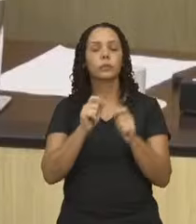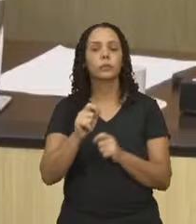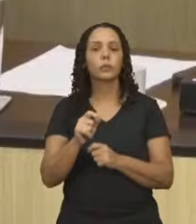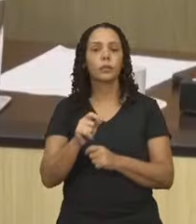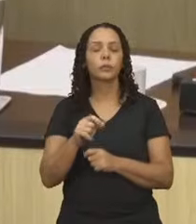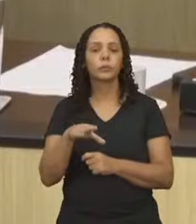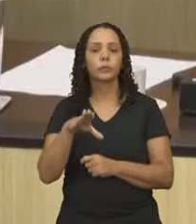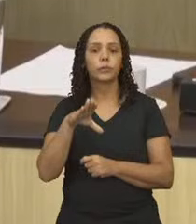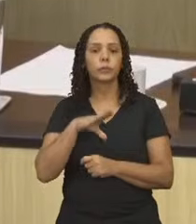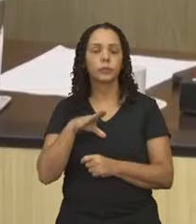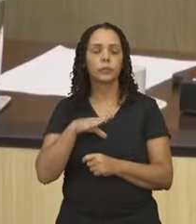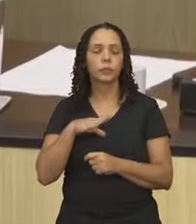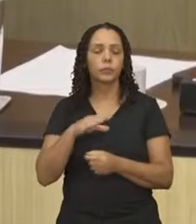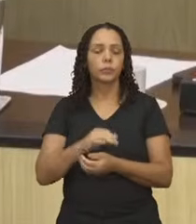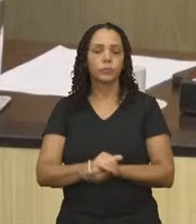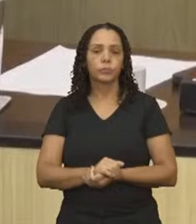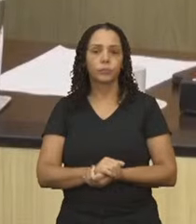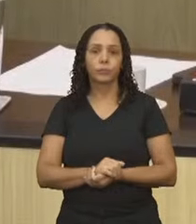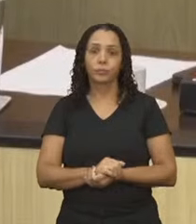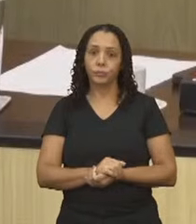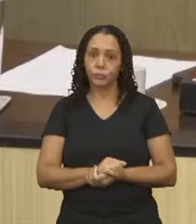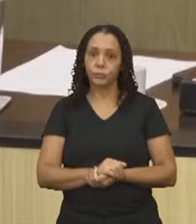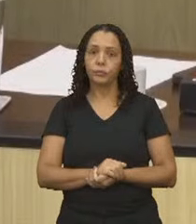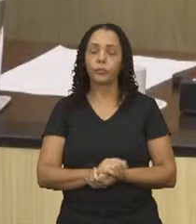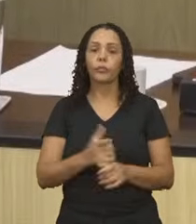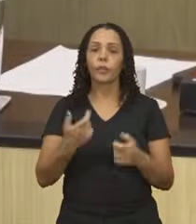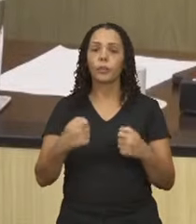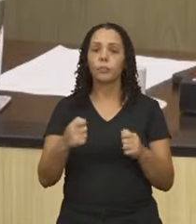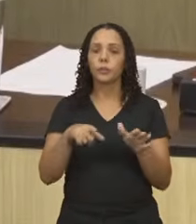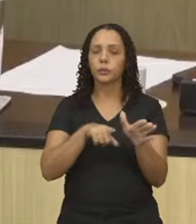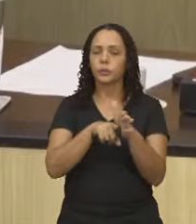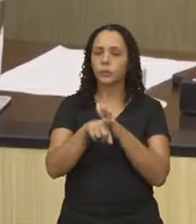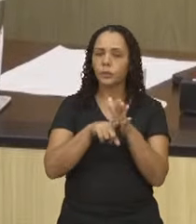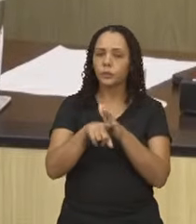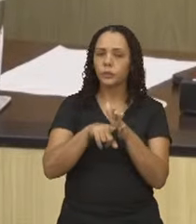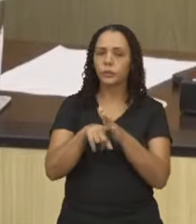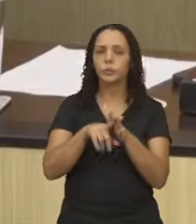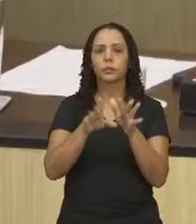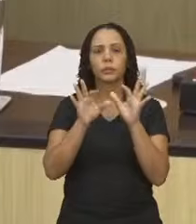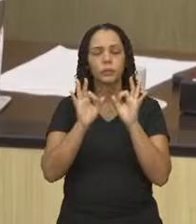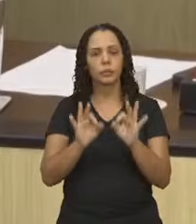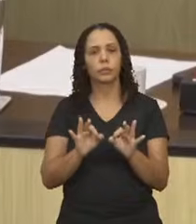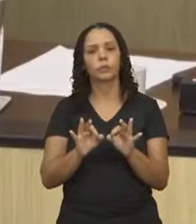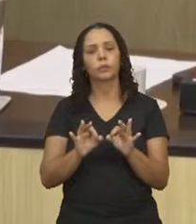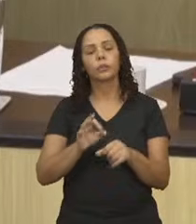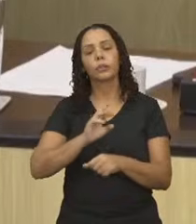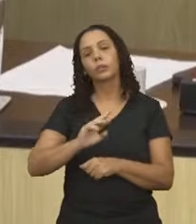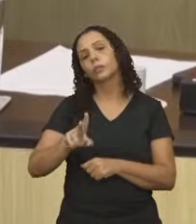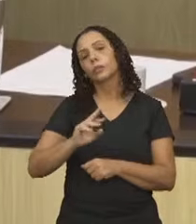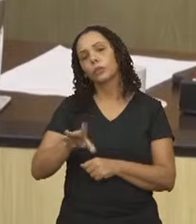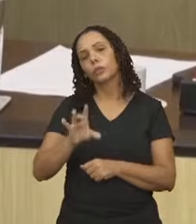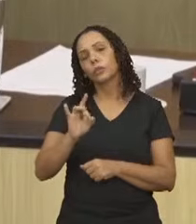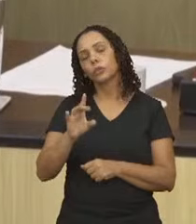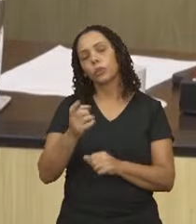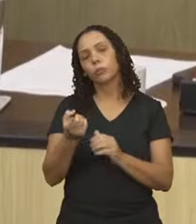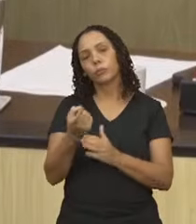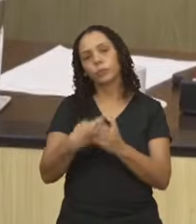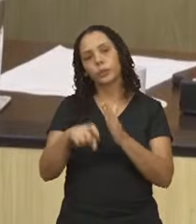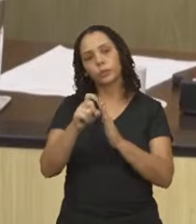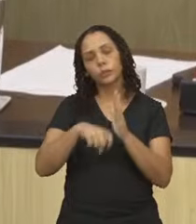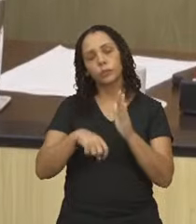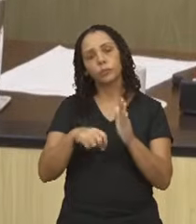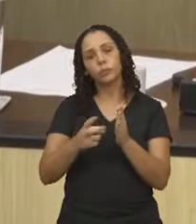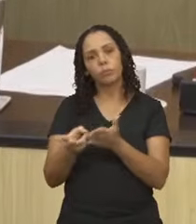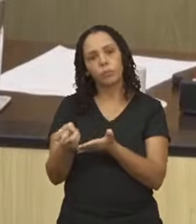seu território. Tal situação demanda apuração minuciosa, não apenas pela relevância tributária,